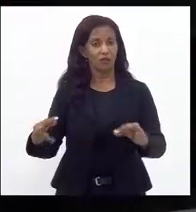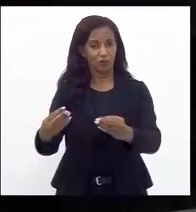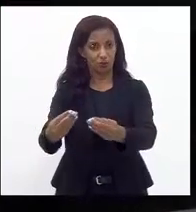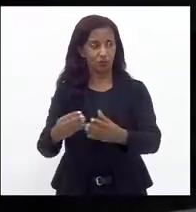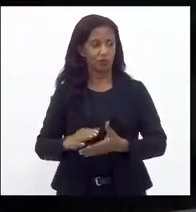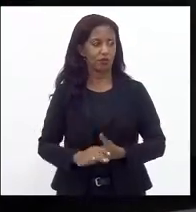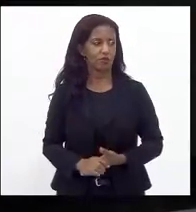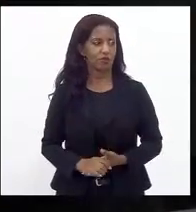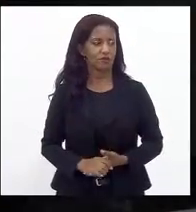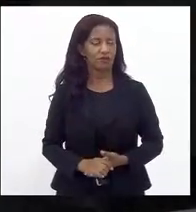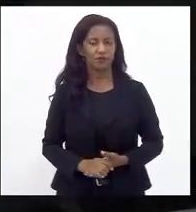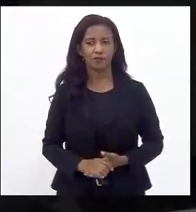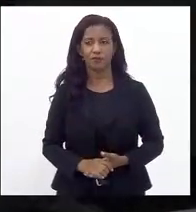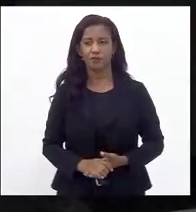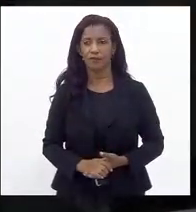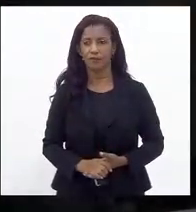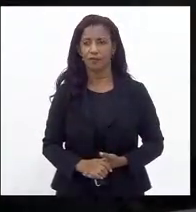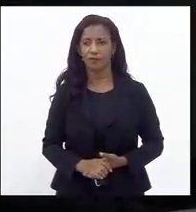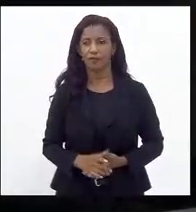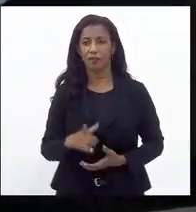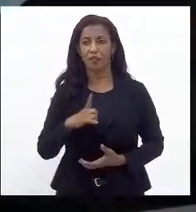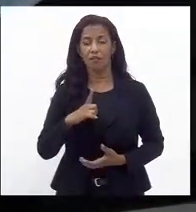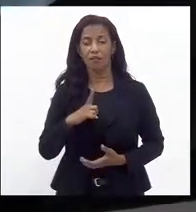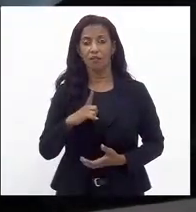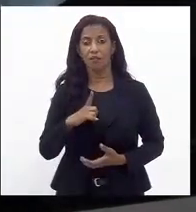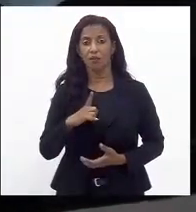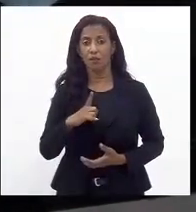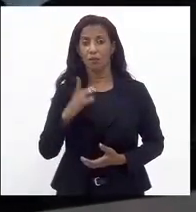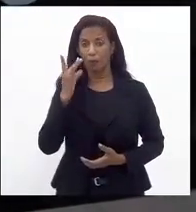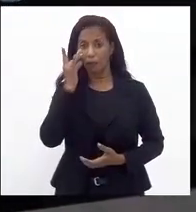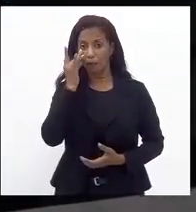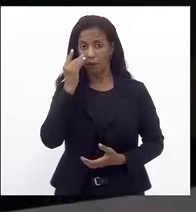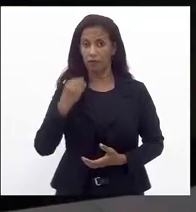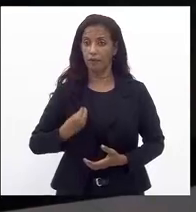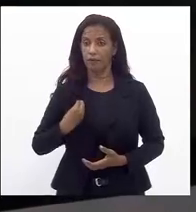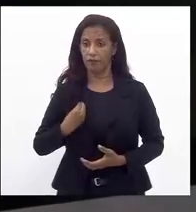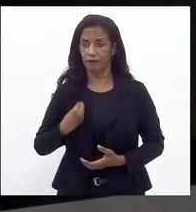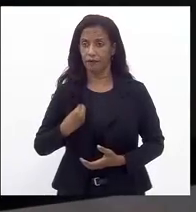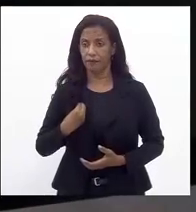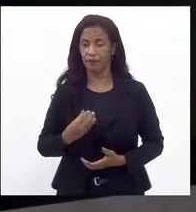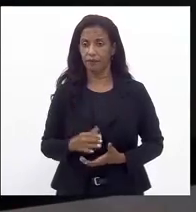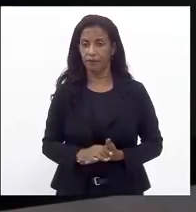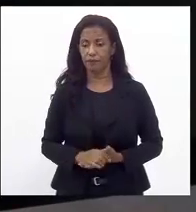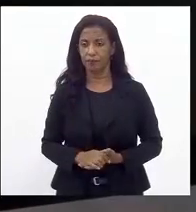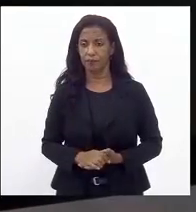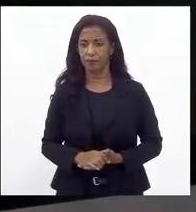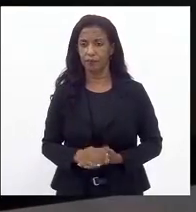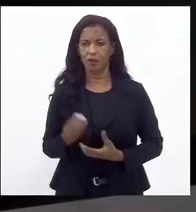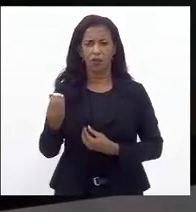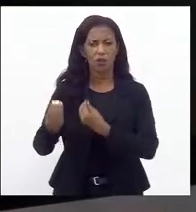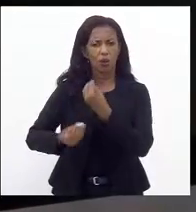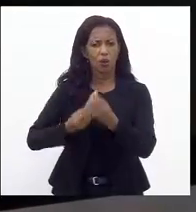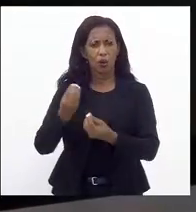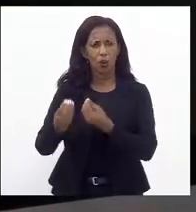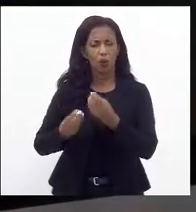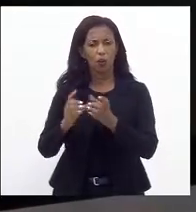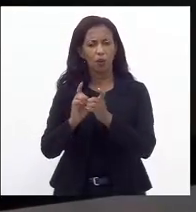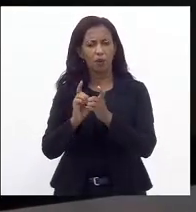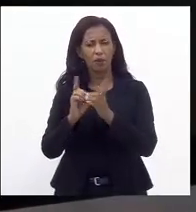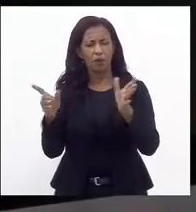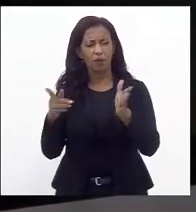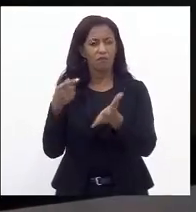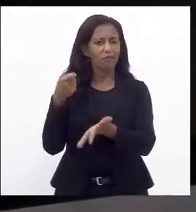todos eu tenho sido prova viva presidente e de como a democracia tem